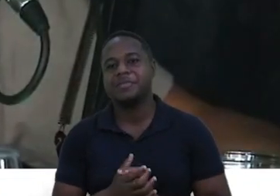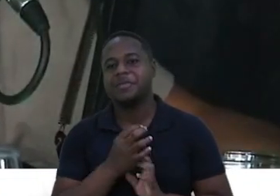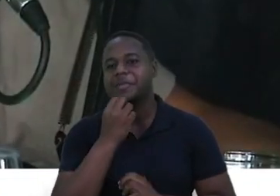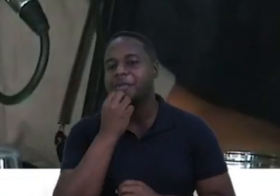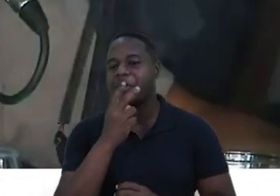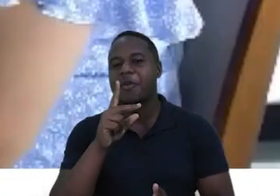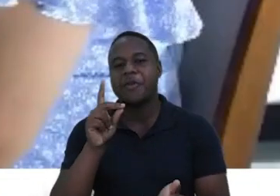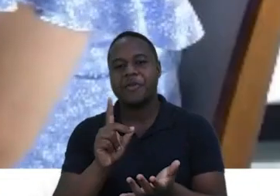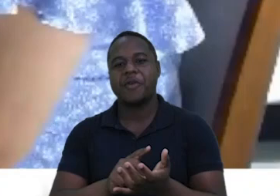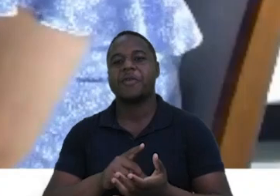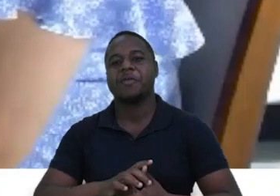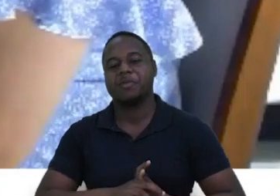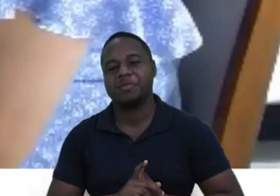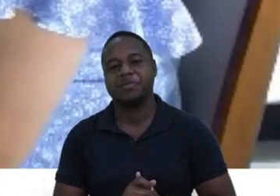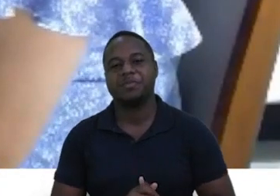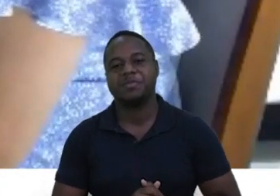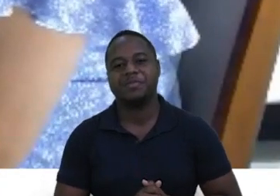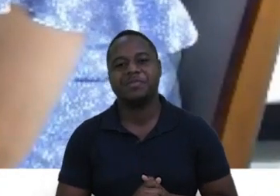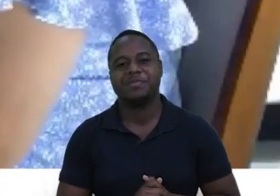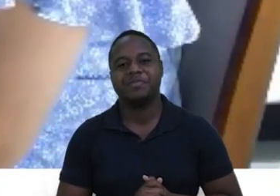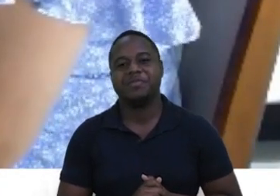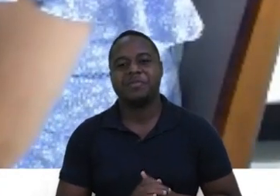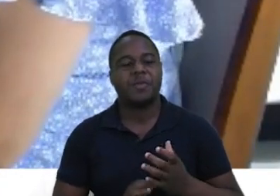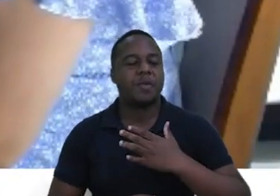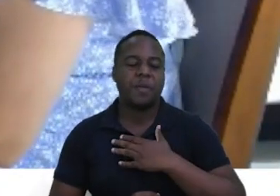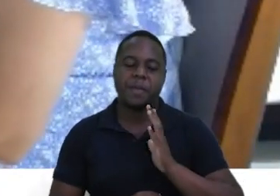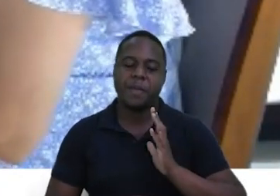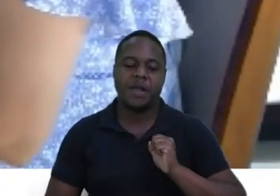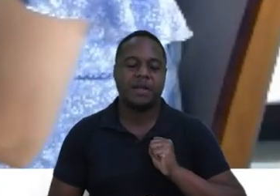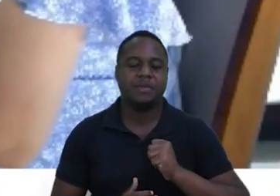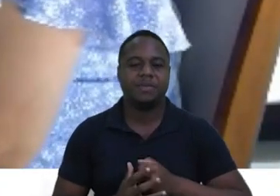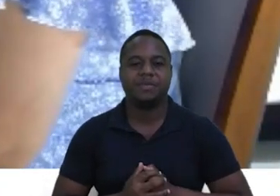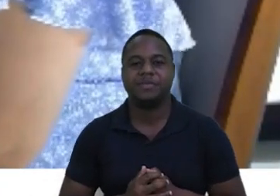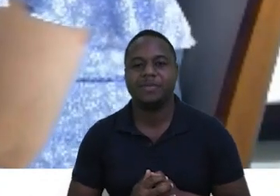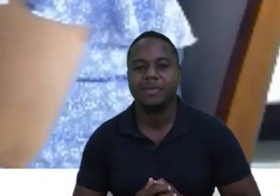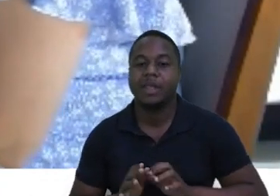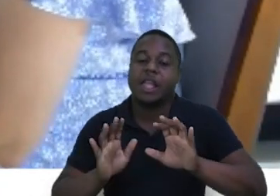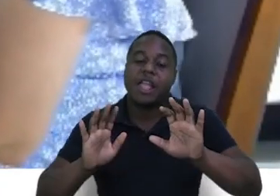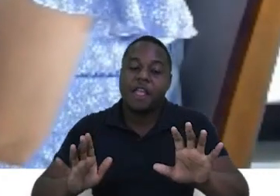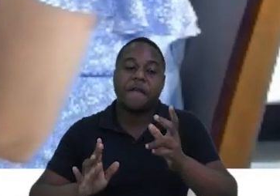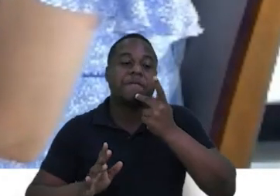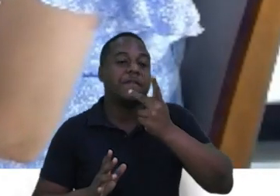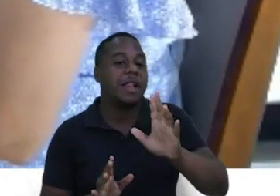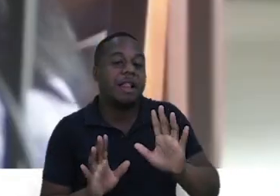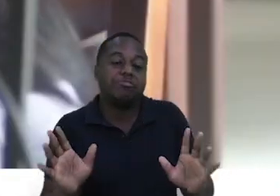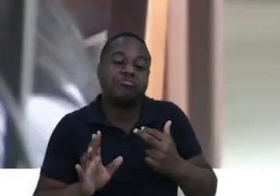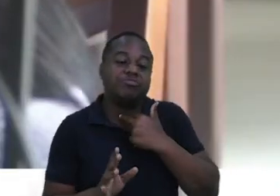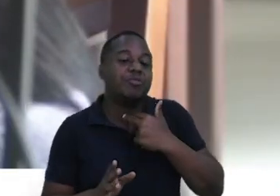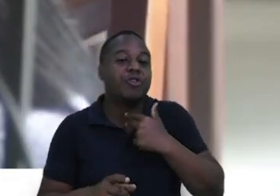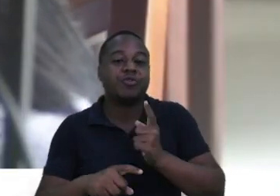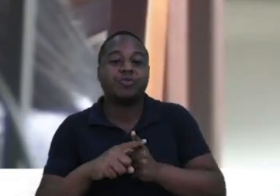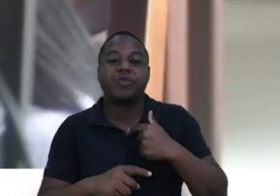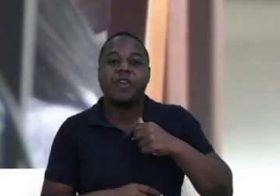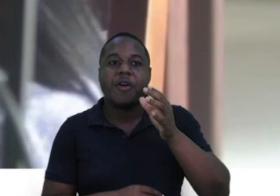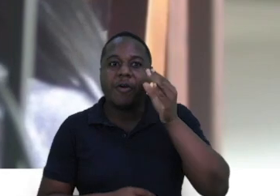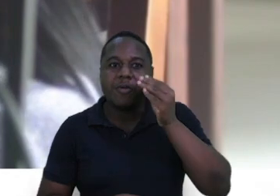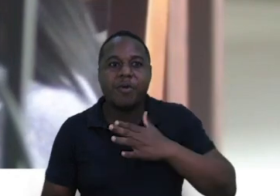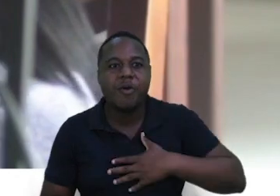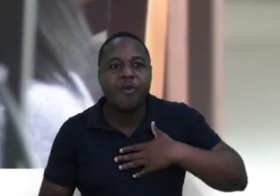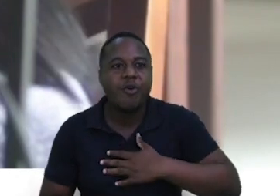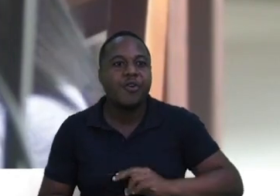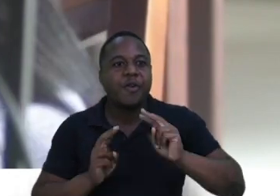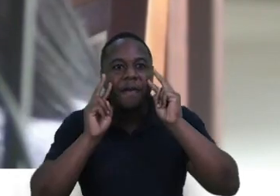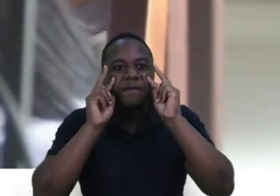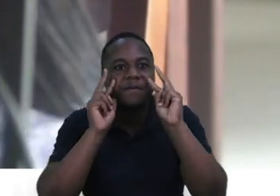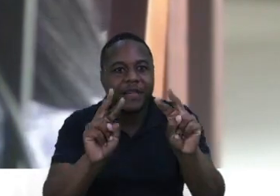Demais. Bacana, show de bola. Eu sou... Adorei. Eu sou suspeita, né? Eu sou admiradora do trabalho dele já há muito tempo, já